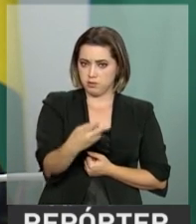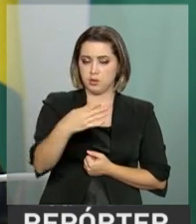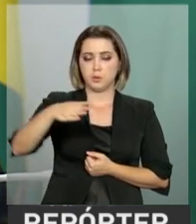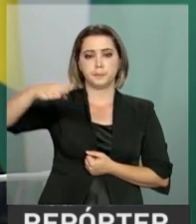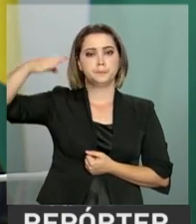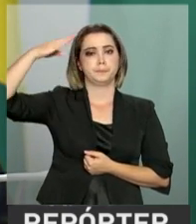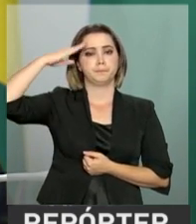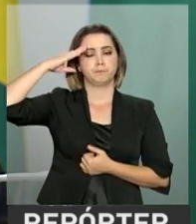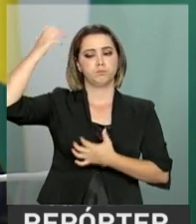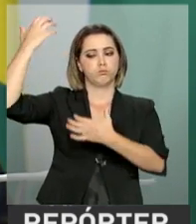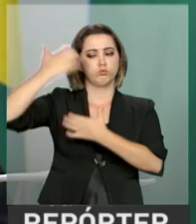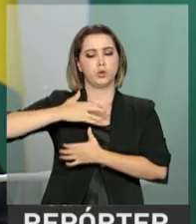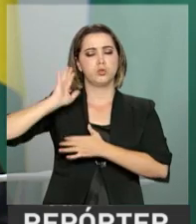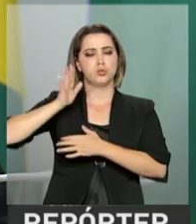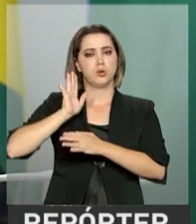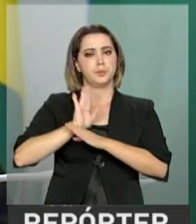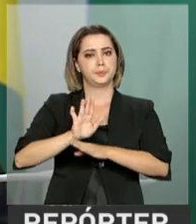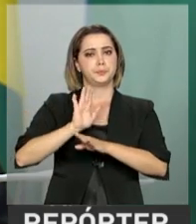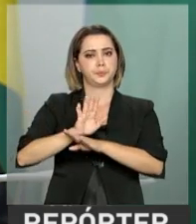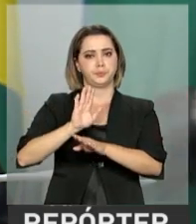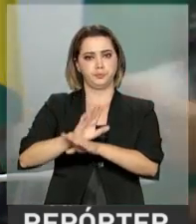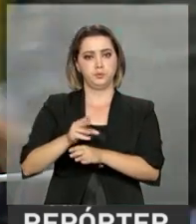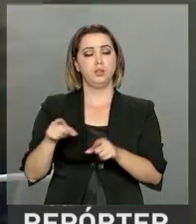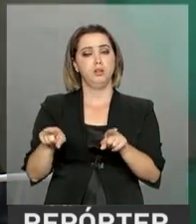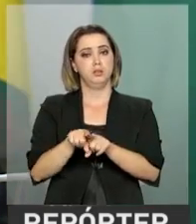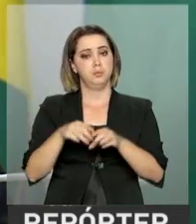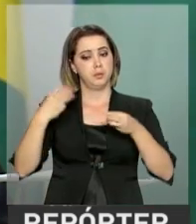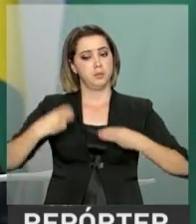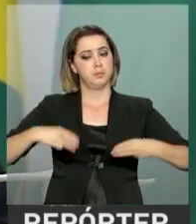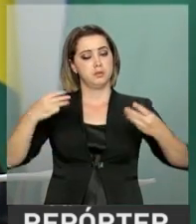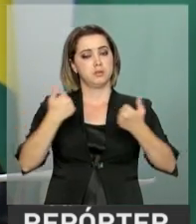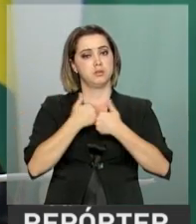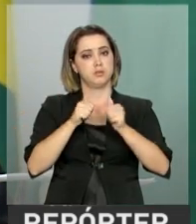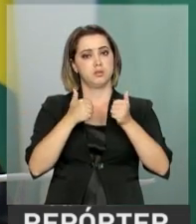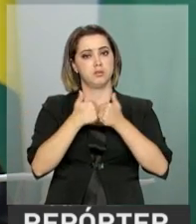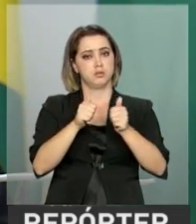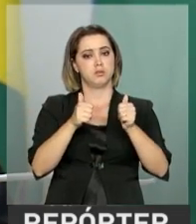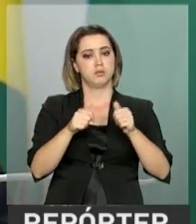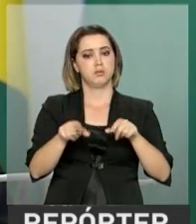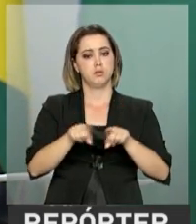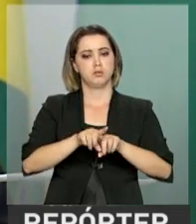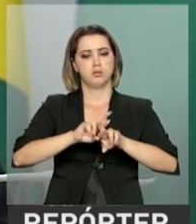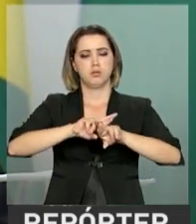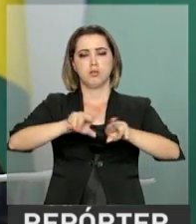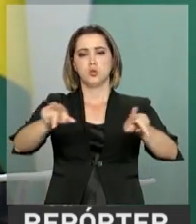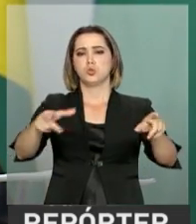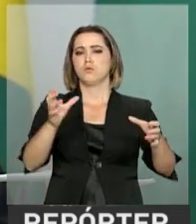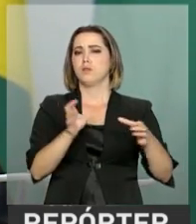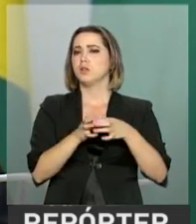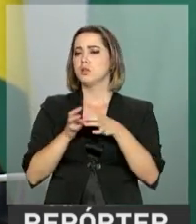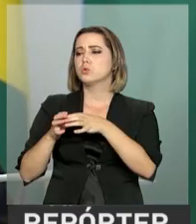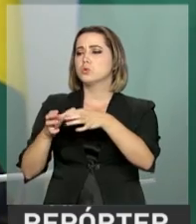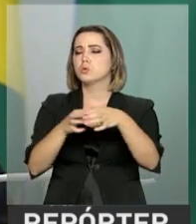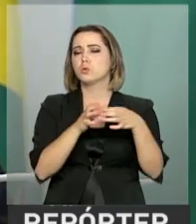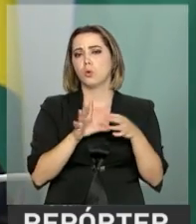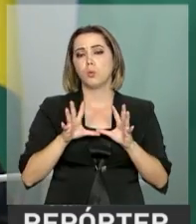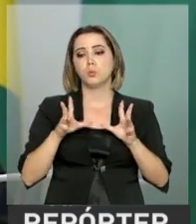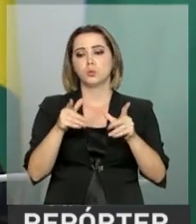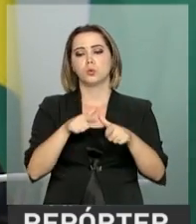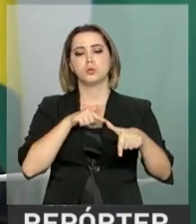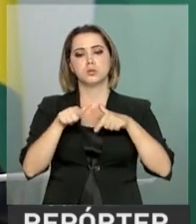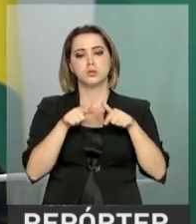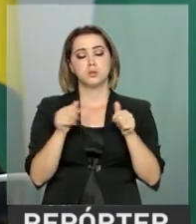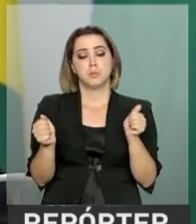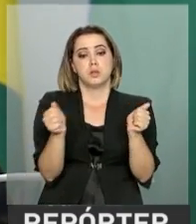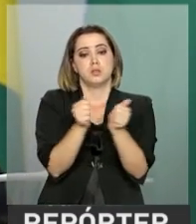colaborando eh o ministério dos transportes e os demais PRF Ministério da Integração de Defesa Civil estão todos trabalhando